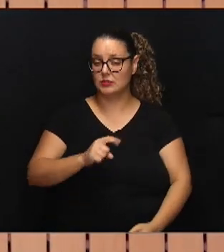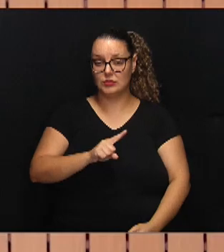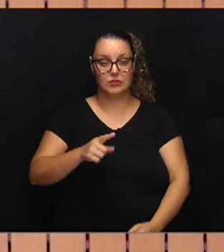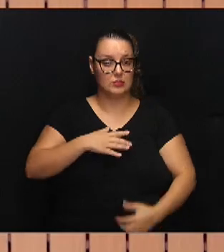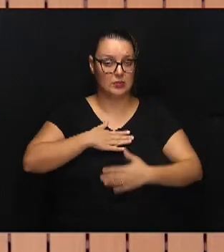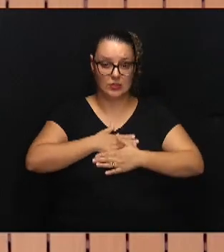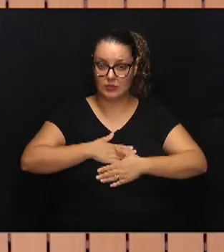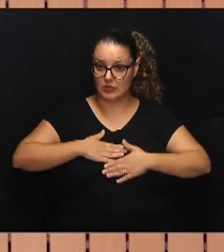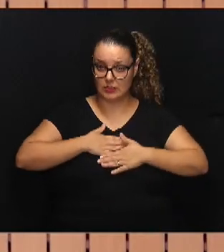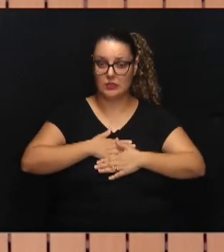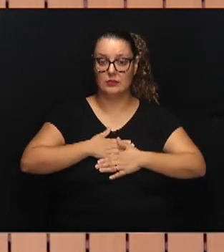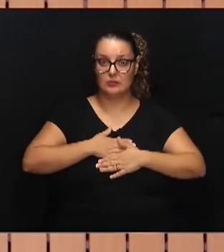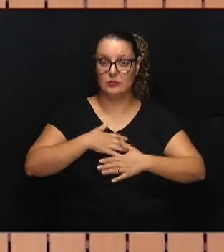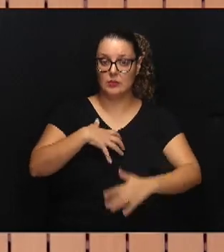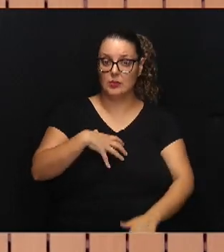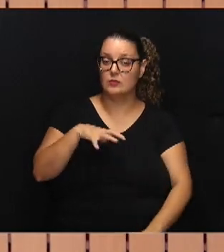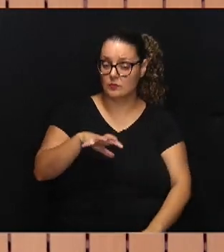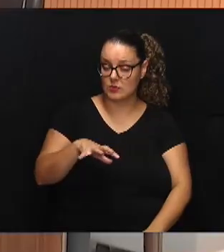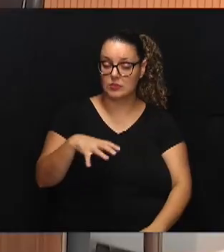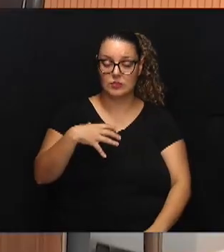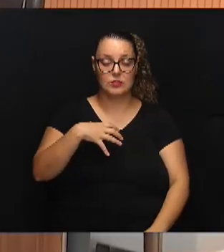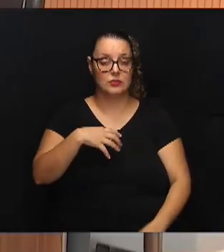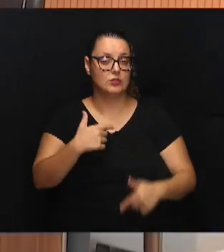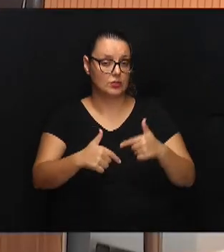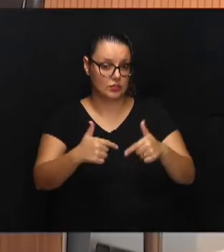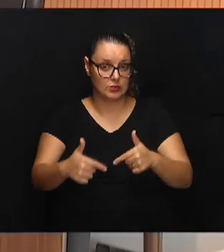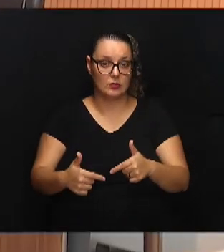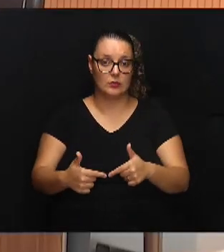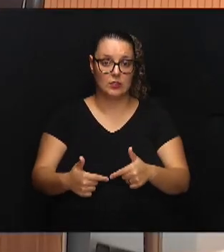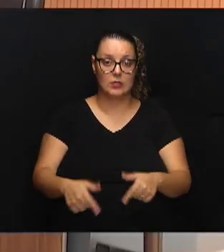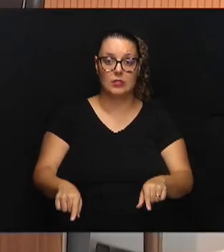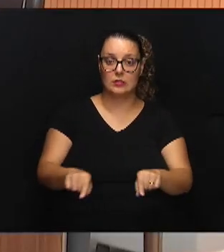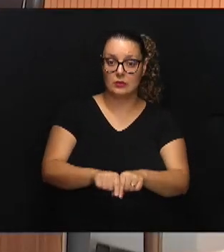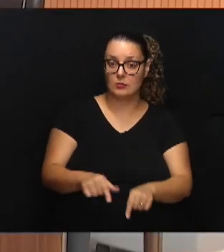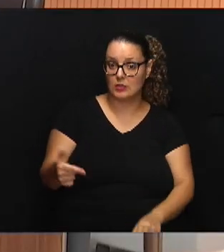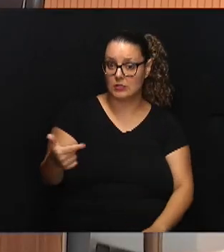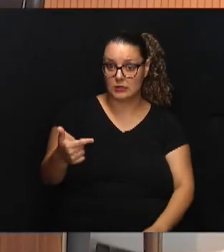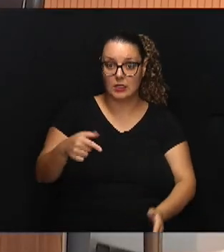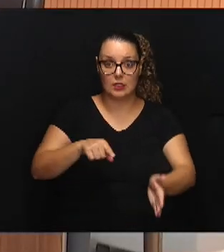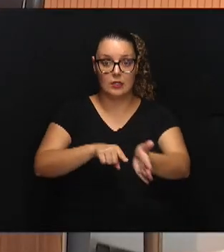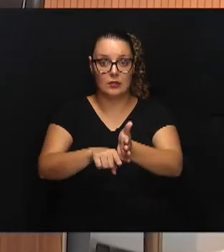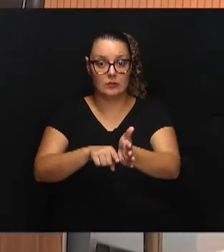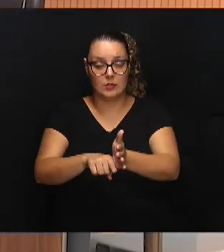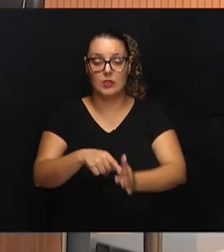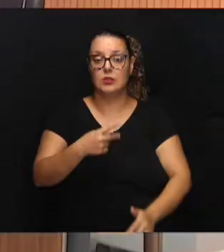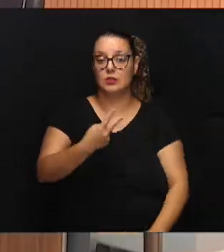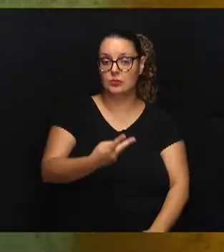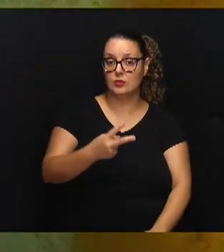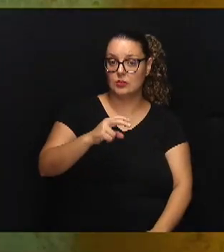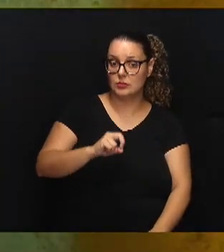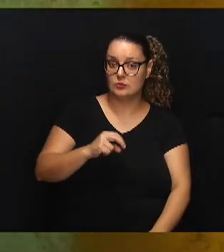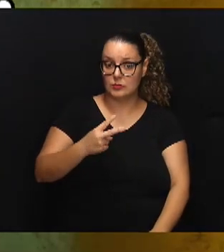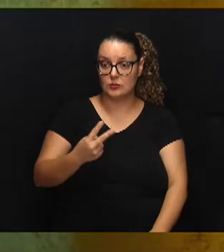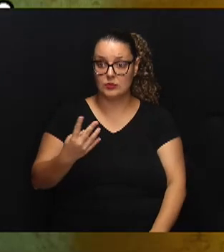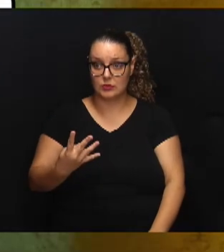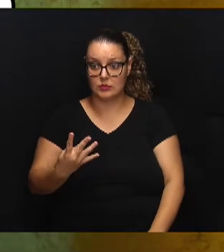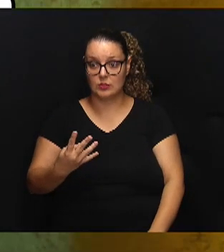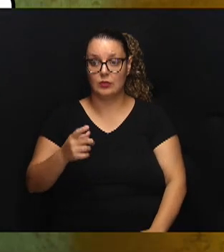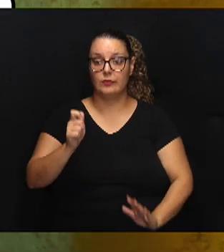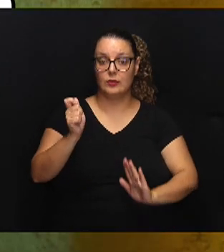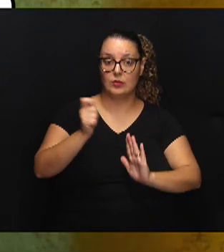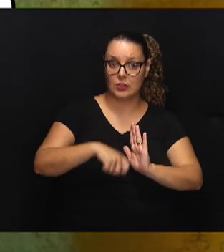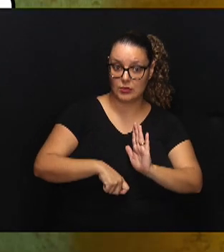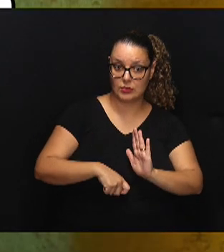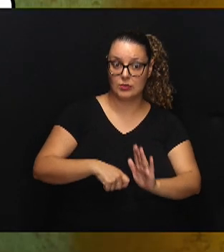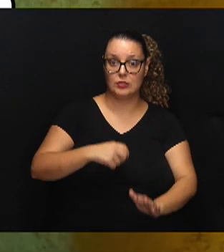insatisfação a essas condições de trabalho. Ainda segundo a pesquisadora, em 2024 foram